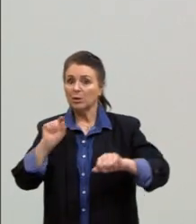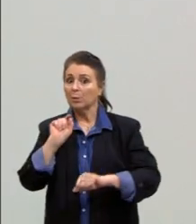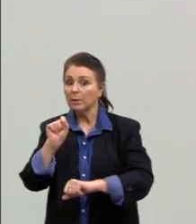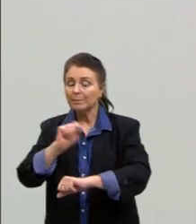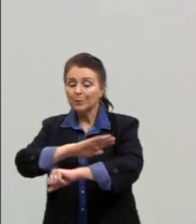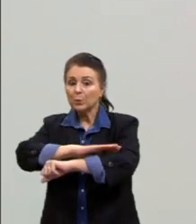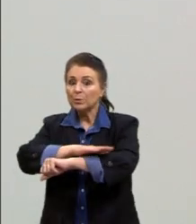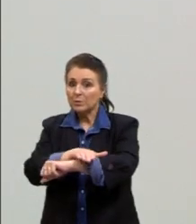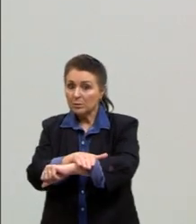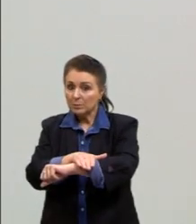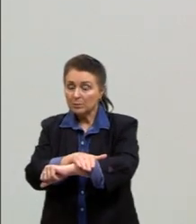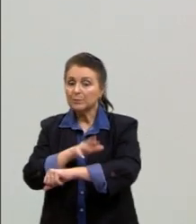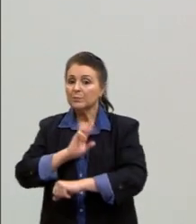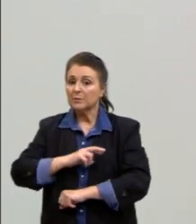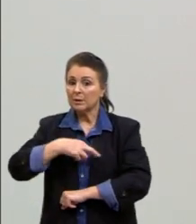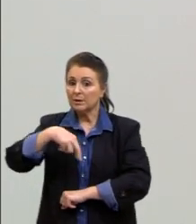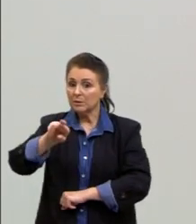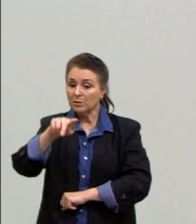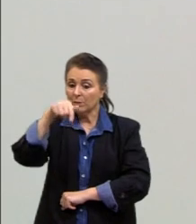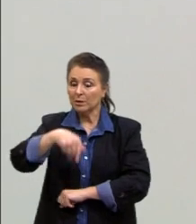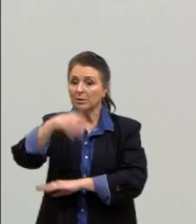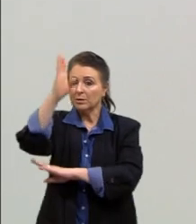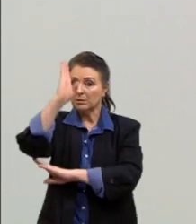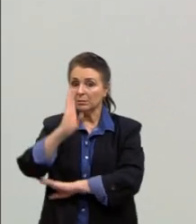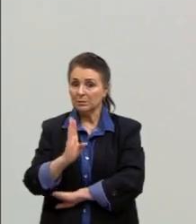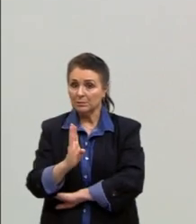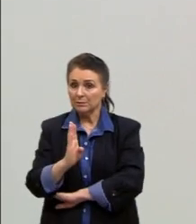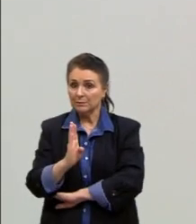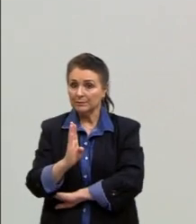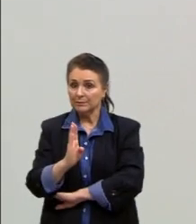na questão religiosa no Brasil então